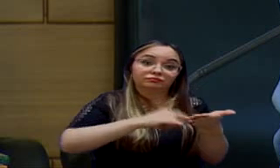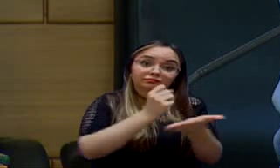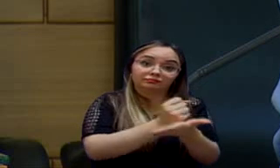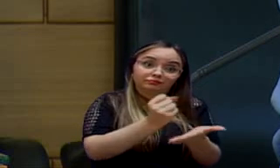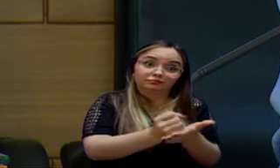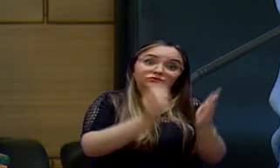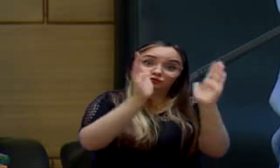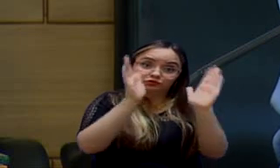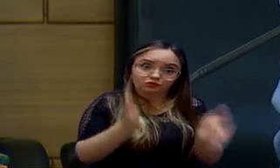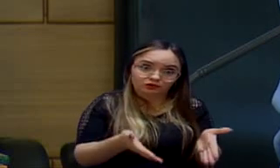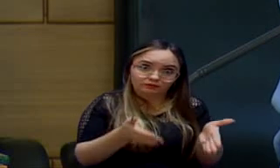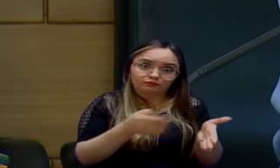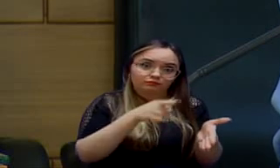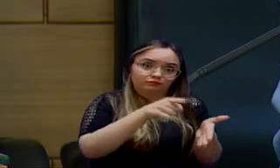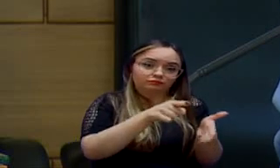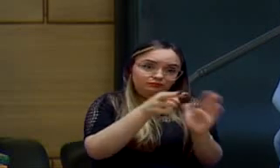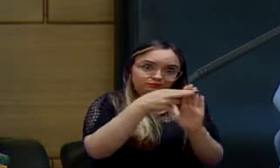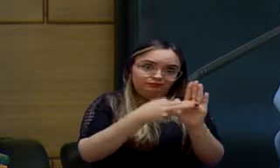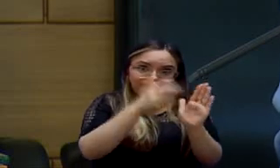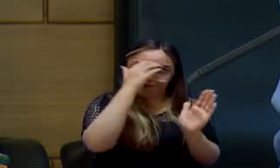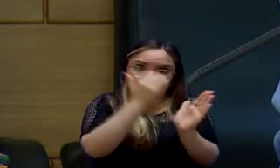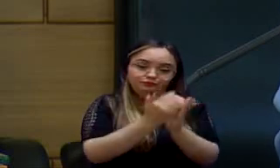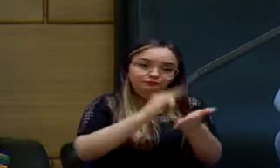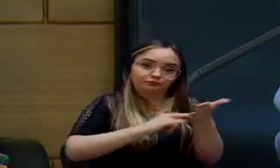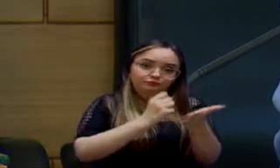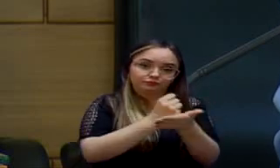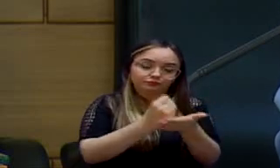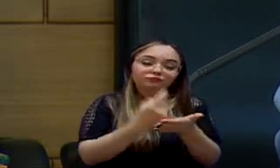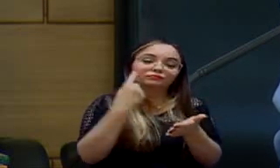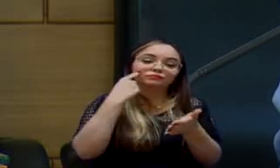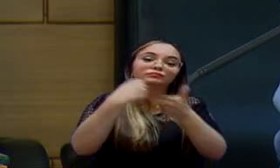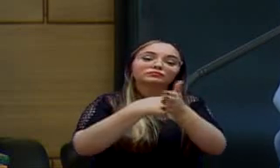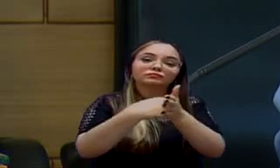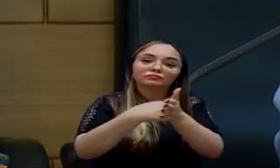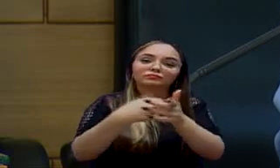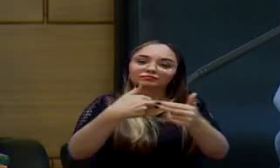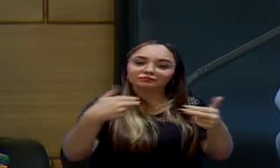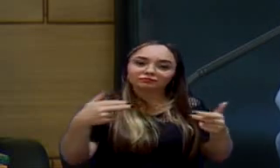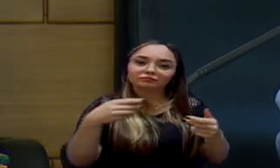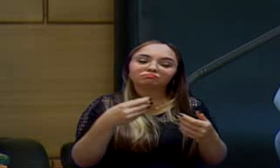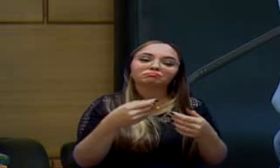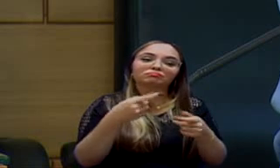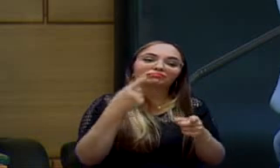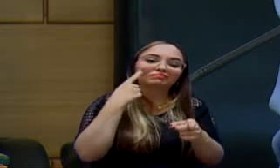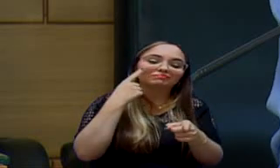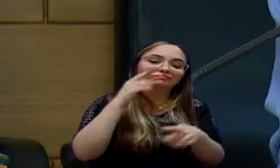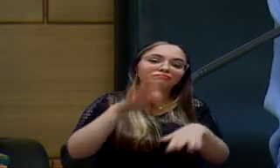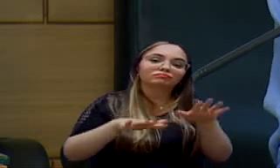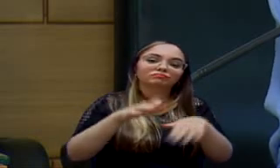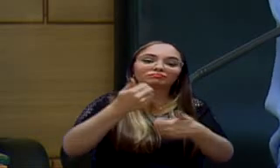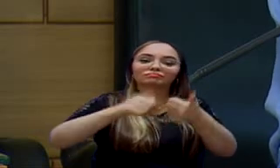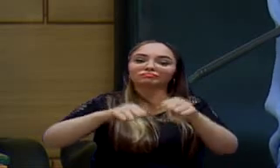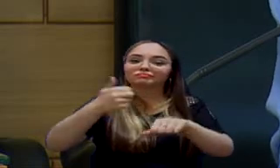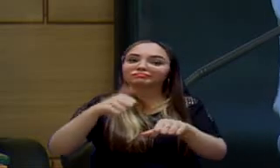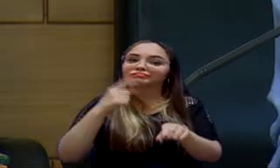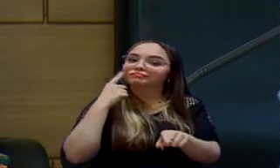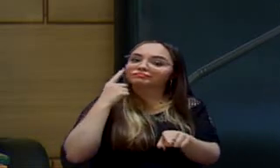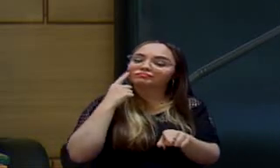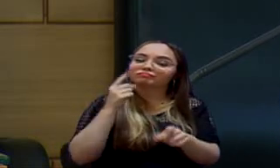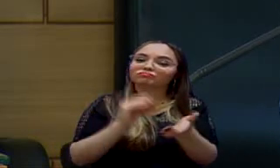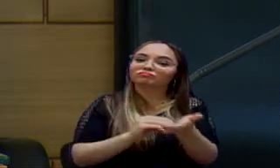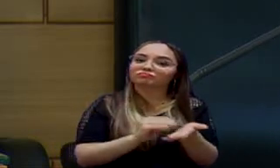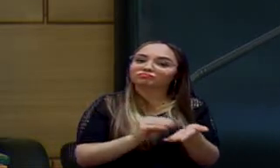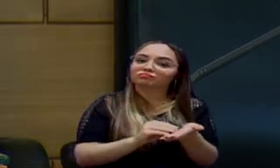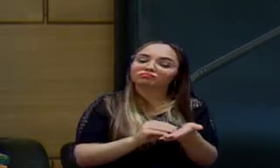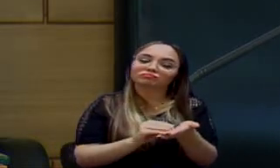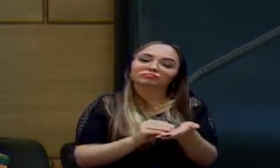estiver em vigor o resultado dessas análises desses exames pelos profissionais da saúde e talvez Tragam novas notícias mas o